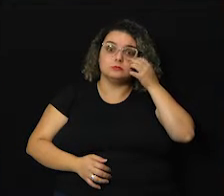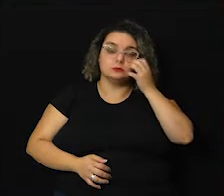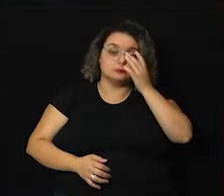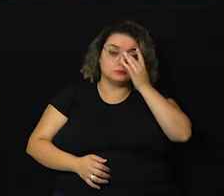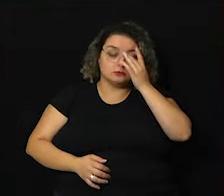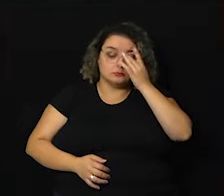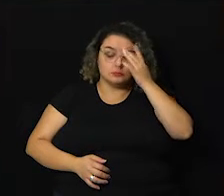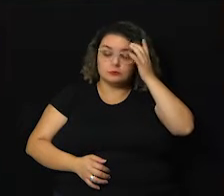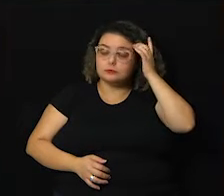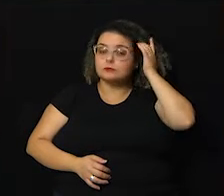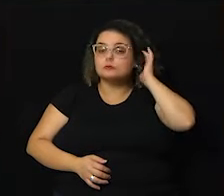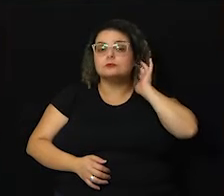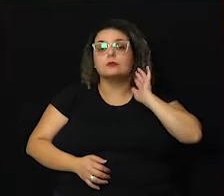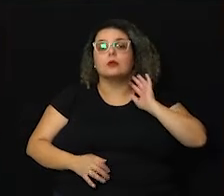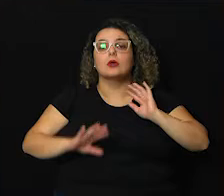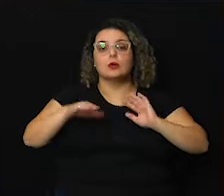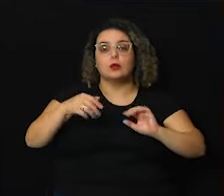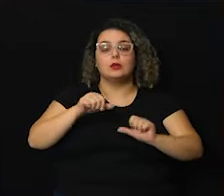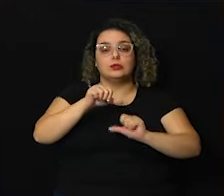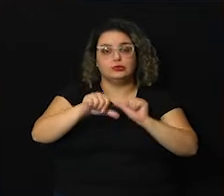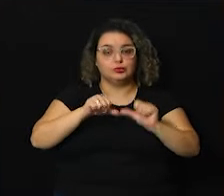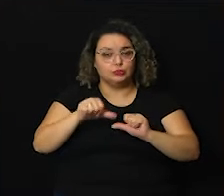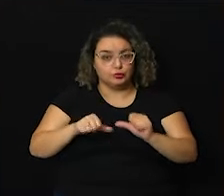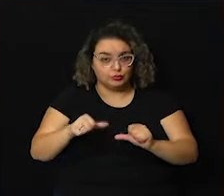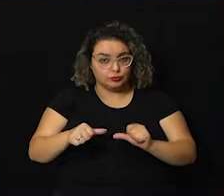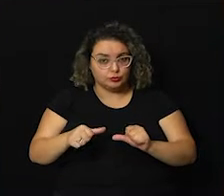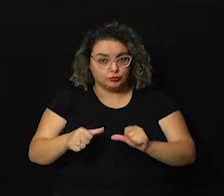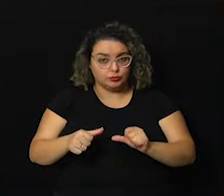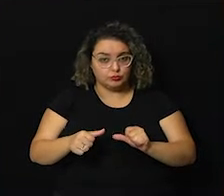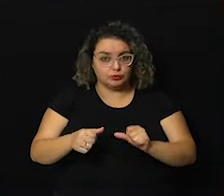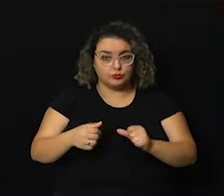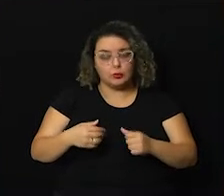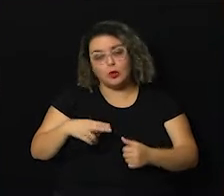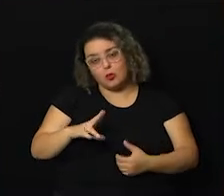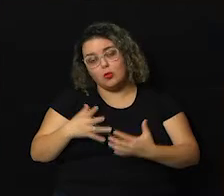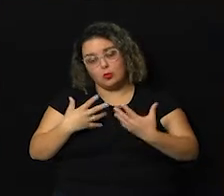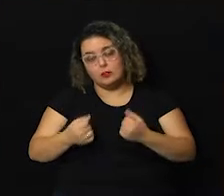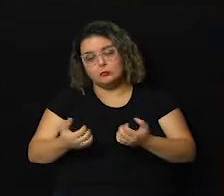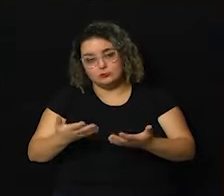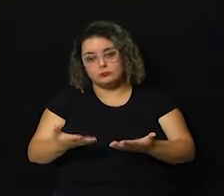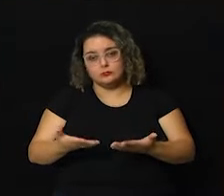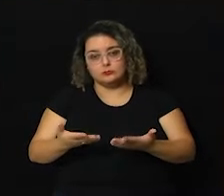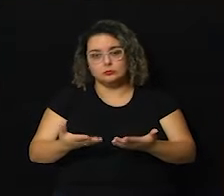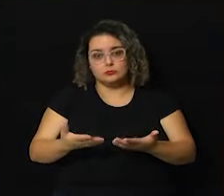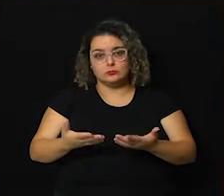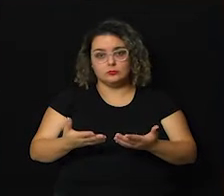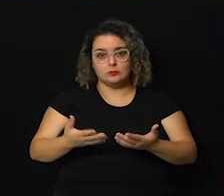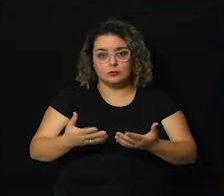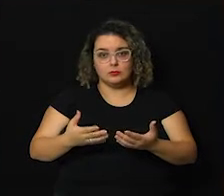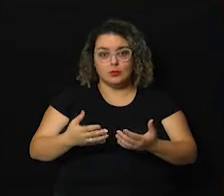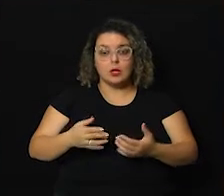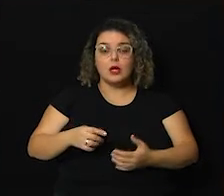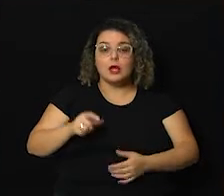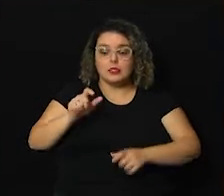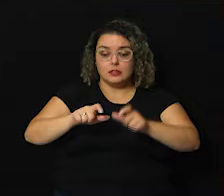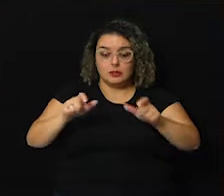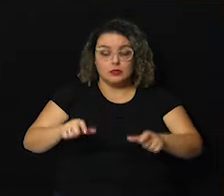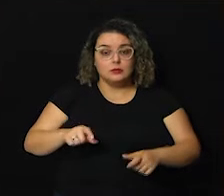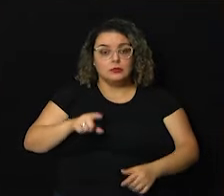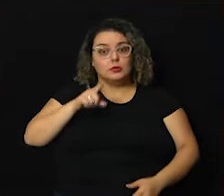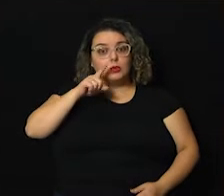proliferação, crescimento, e que quando ele muda, ou ele é herdado dessa forma, esses indivíduos têm um